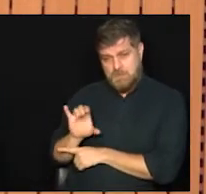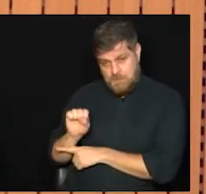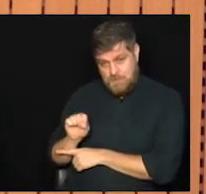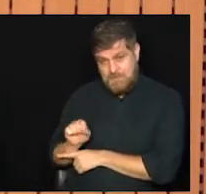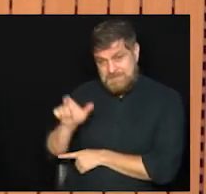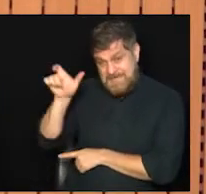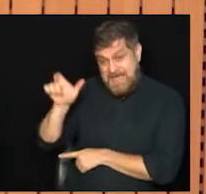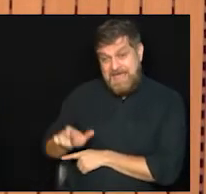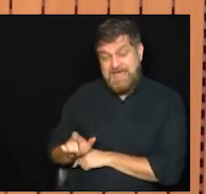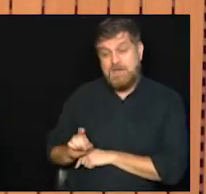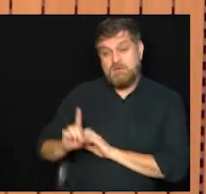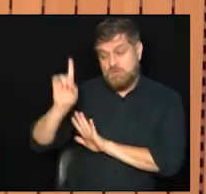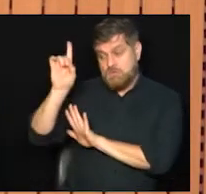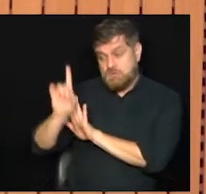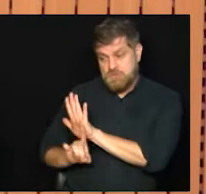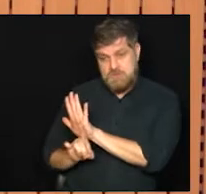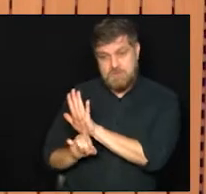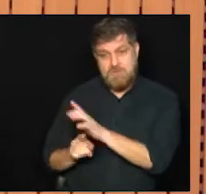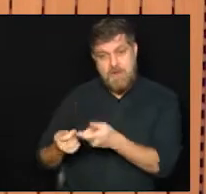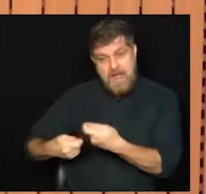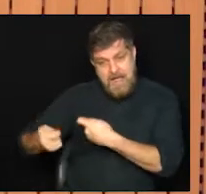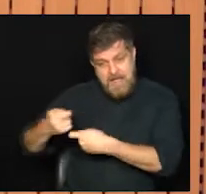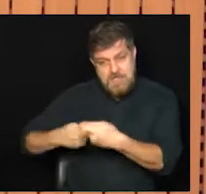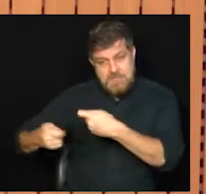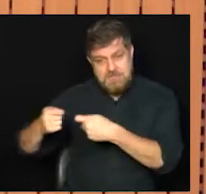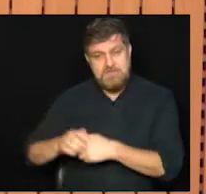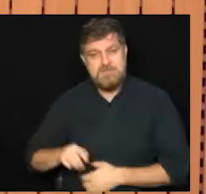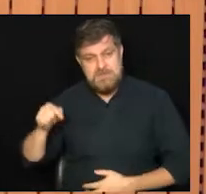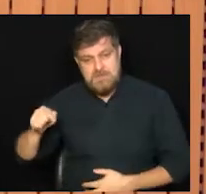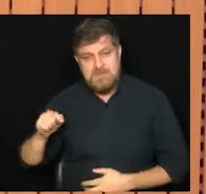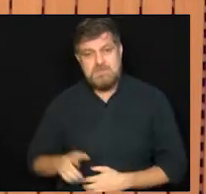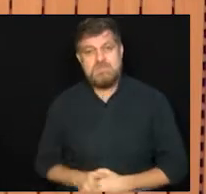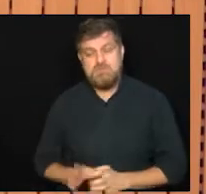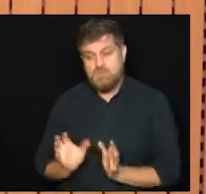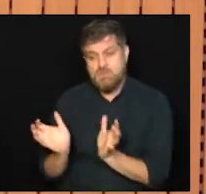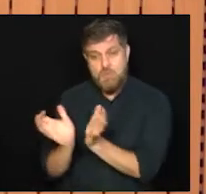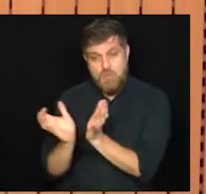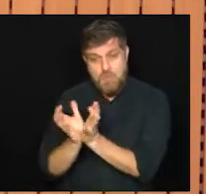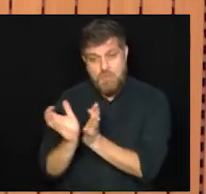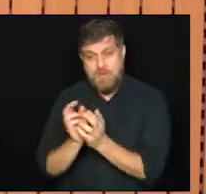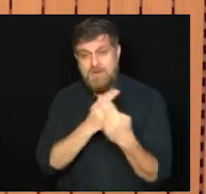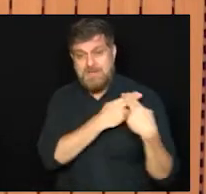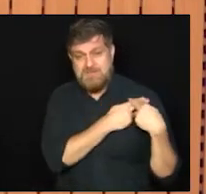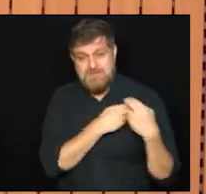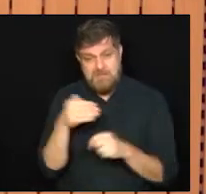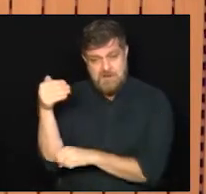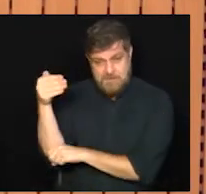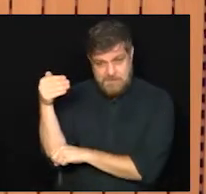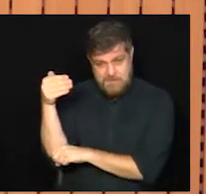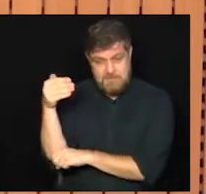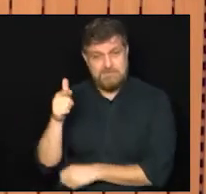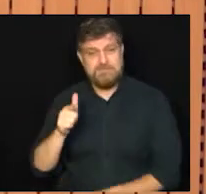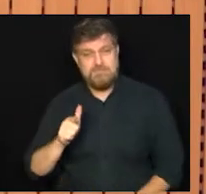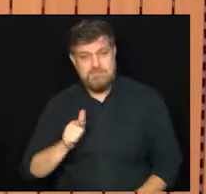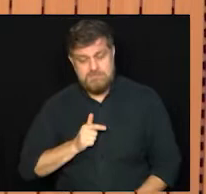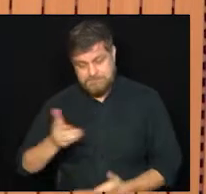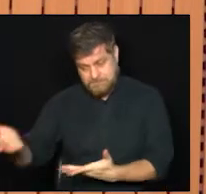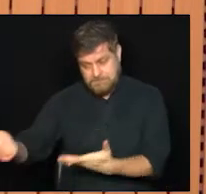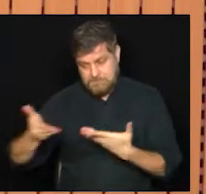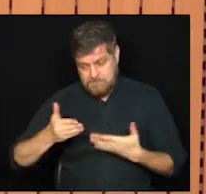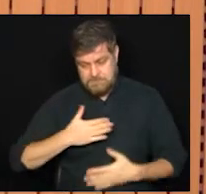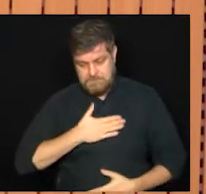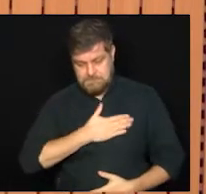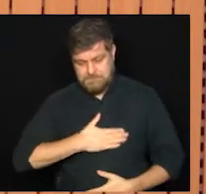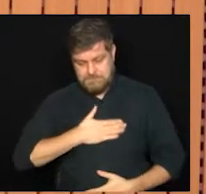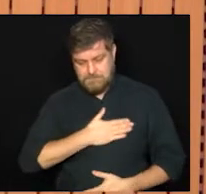diretor administrativo e financeiro do Campinas Região Convention Visitors Bureau. Bem-vindo também, Luiz Felipe. Então, já para